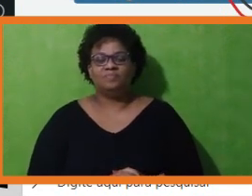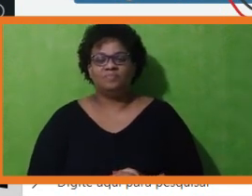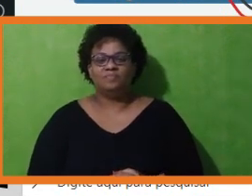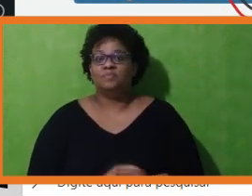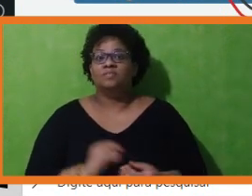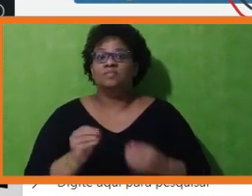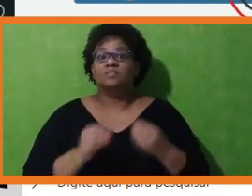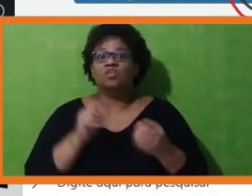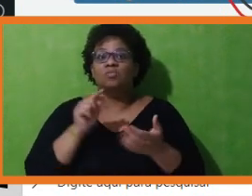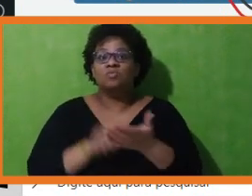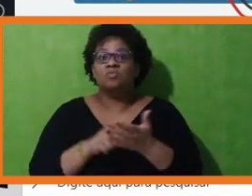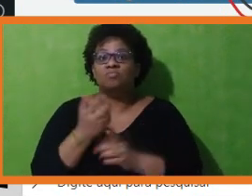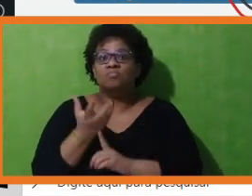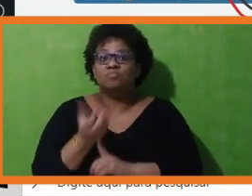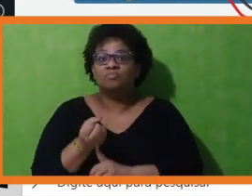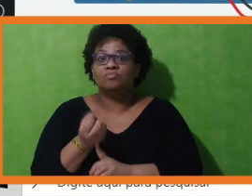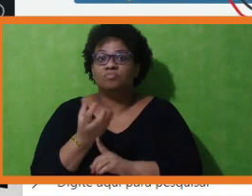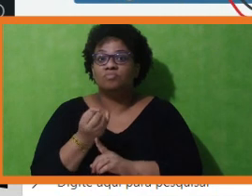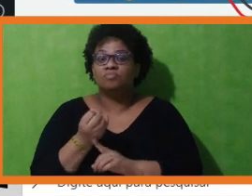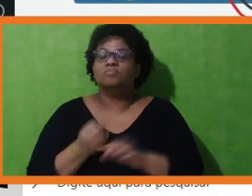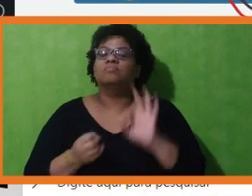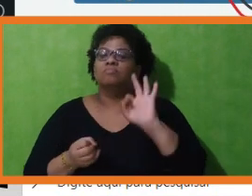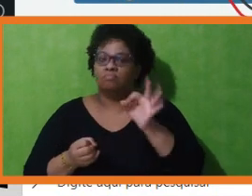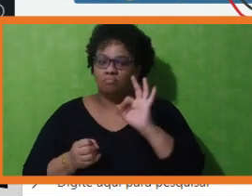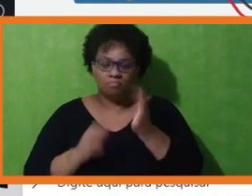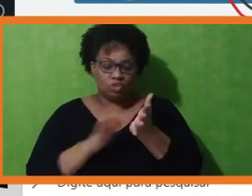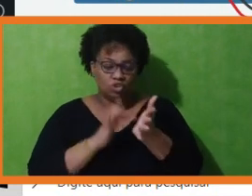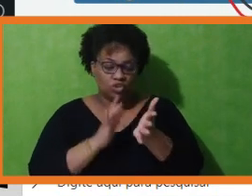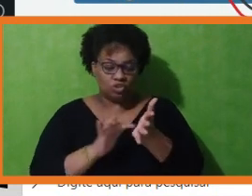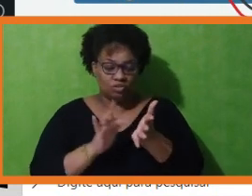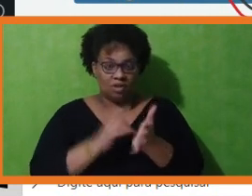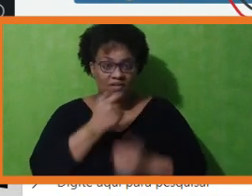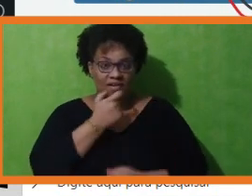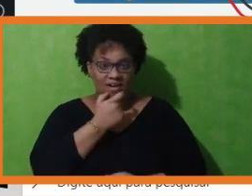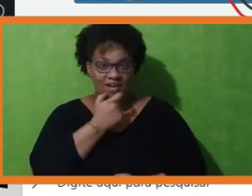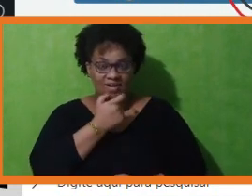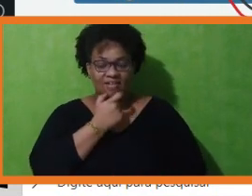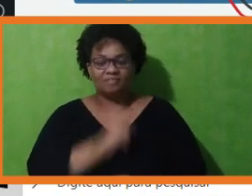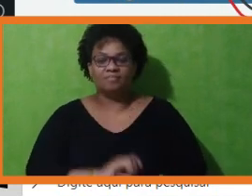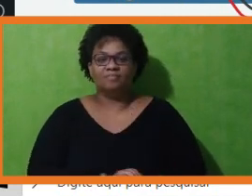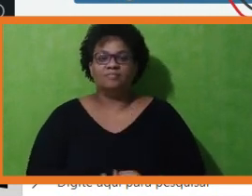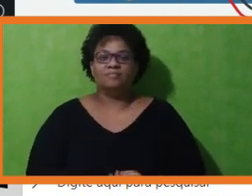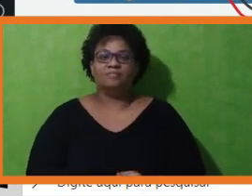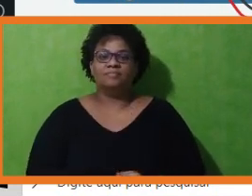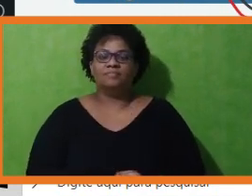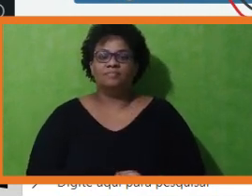Digital. Como é que eu faço para ligar o LED ou desligar o LED? Exatamente. Digital write.